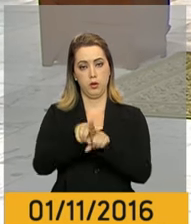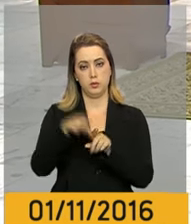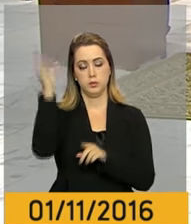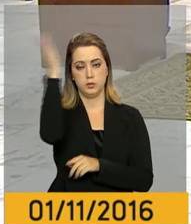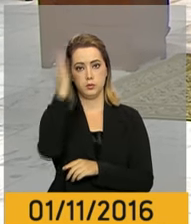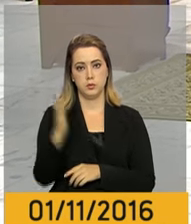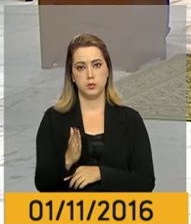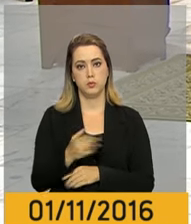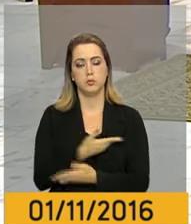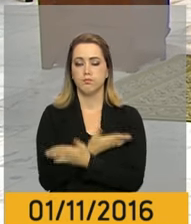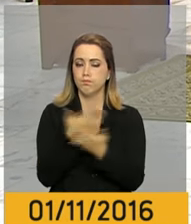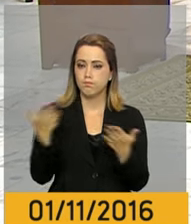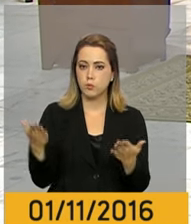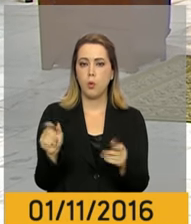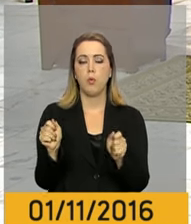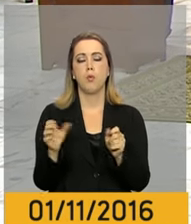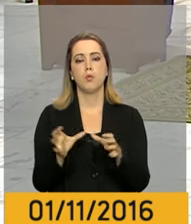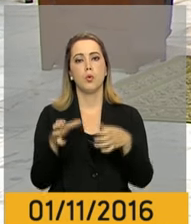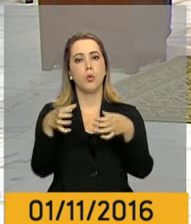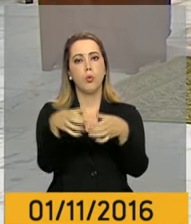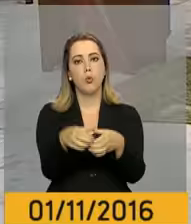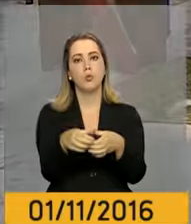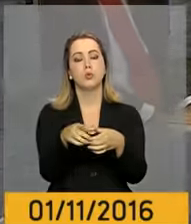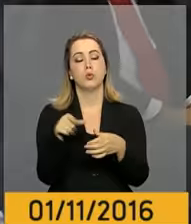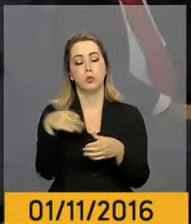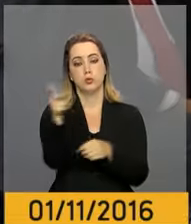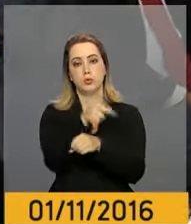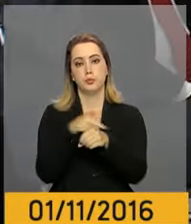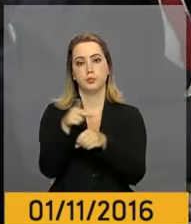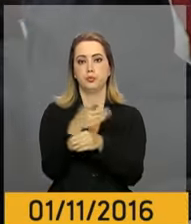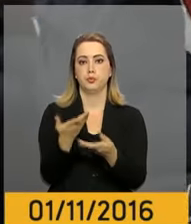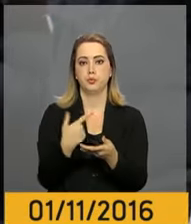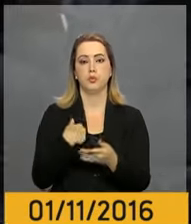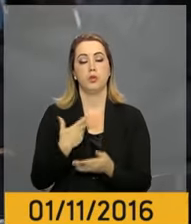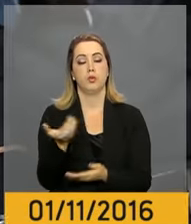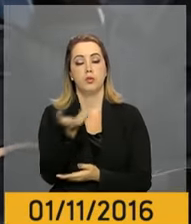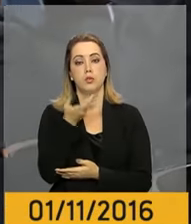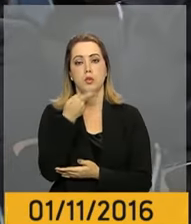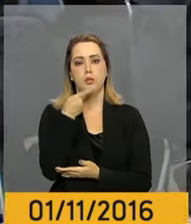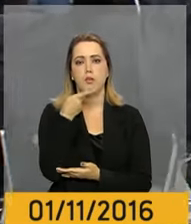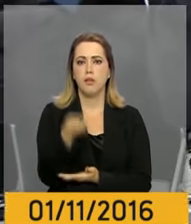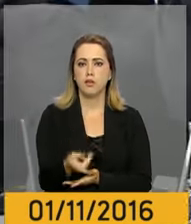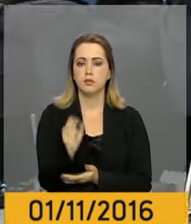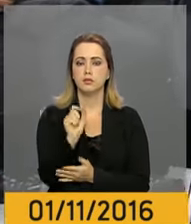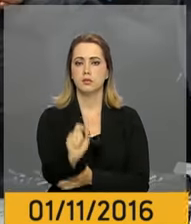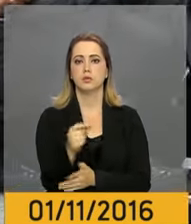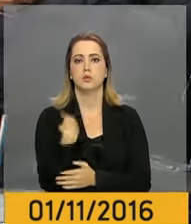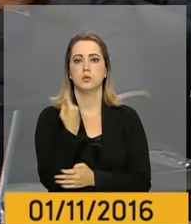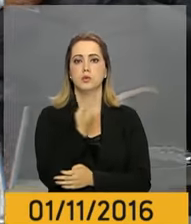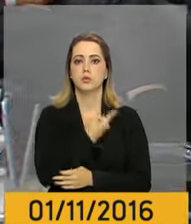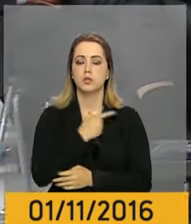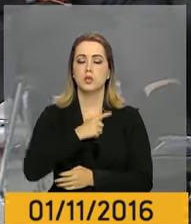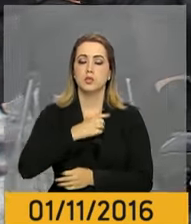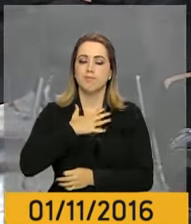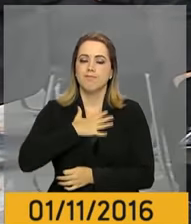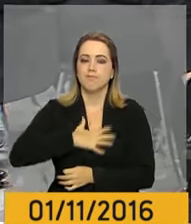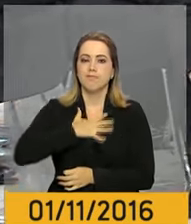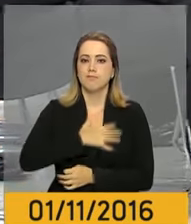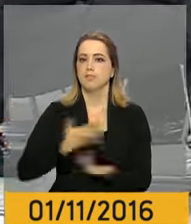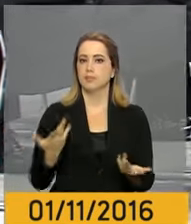da delegações diplomáticas, eh quero apenas registrar que nós tivemos o